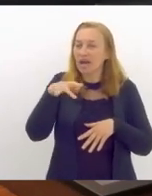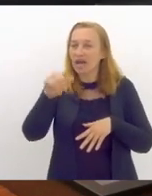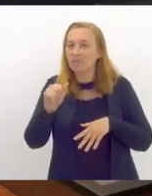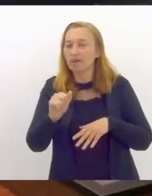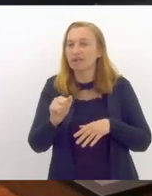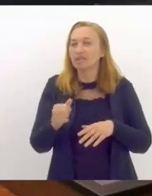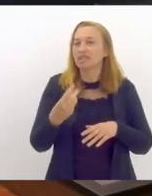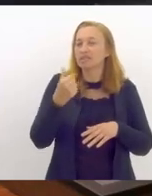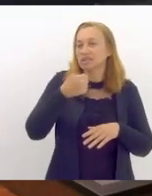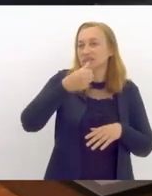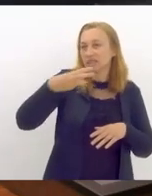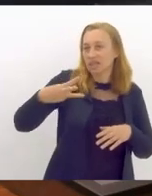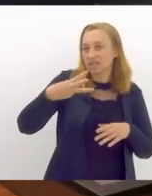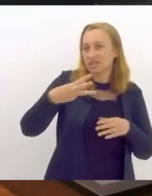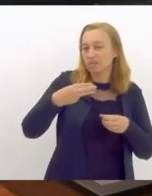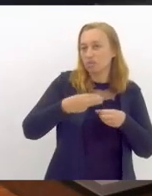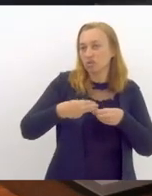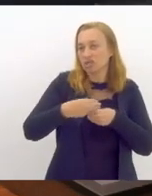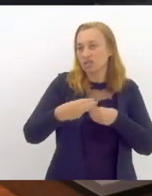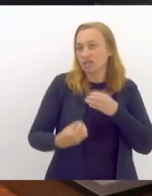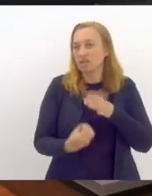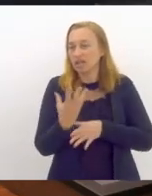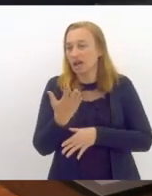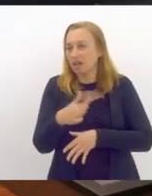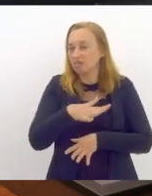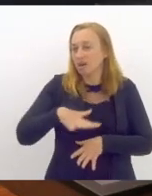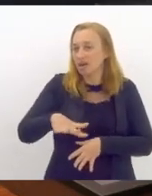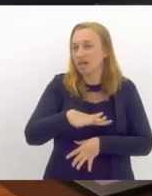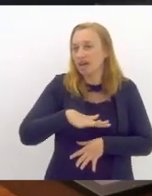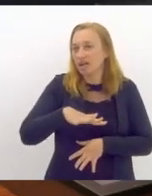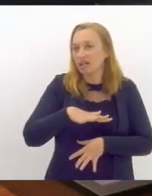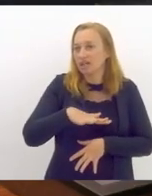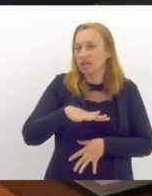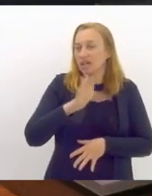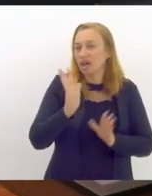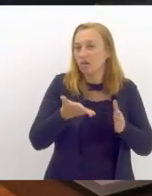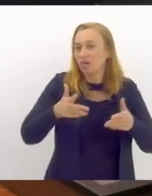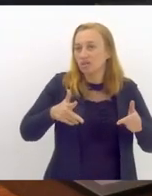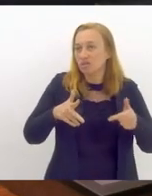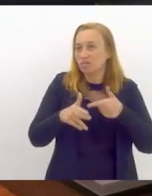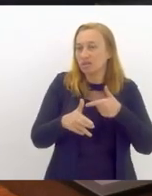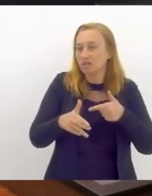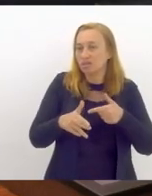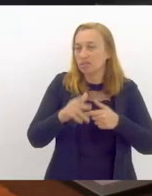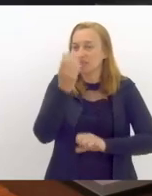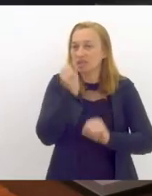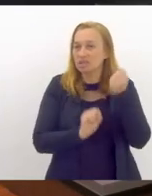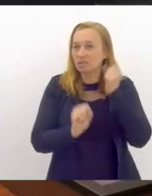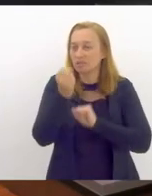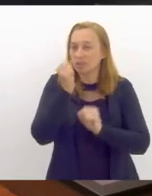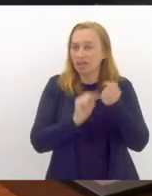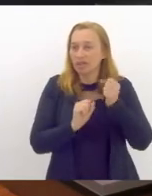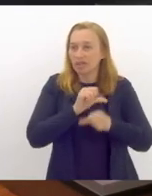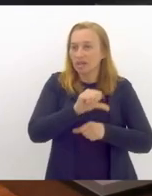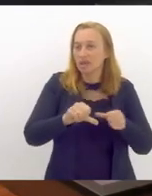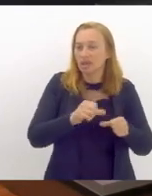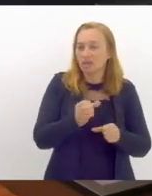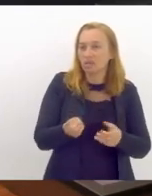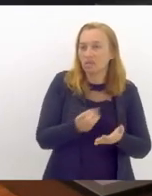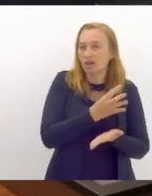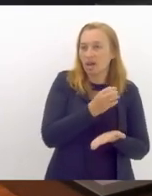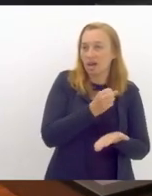criar uma área e essa área agora tá me pedindo as empresas que já estão instaladas de renovar a licença